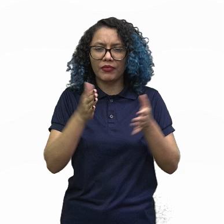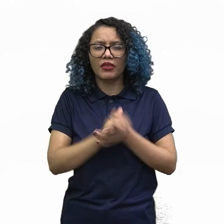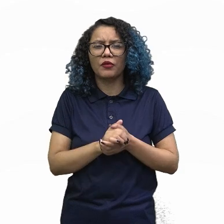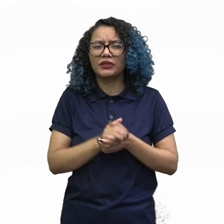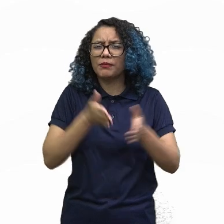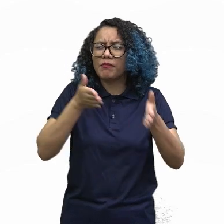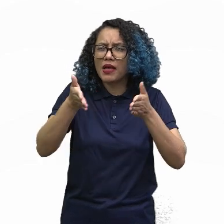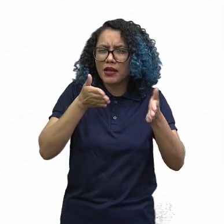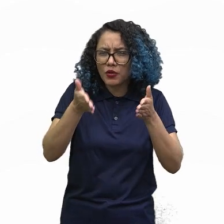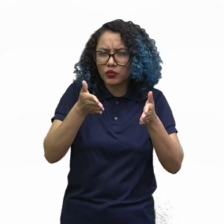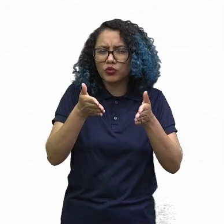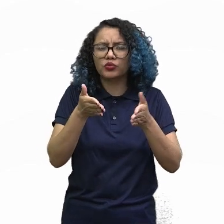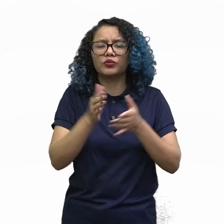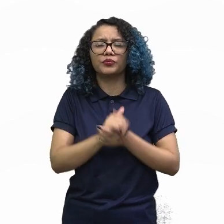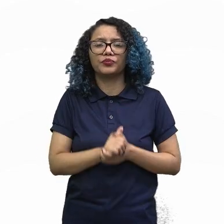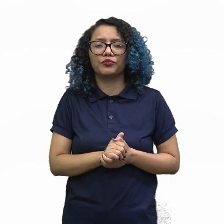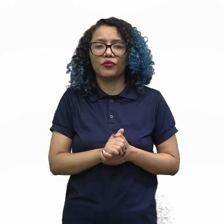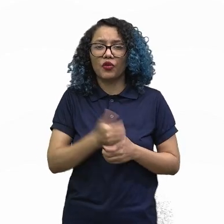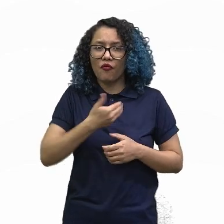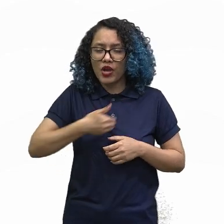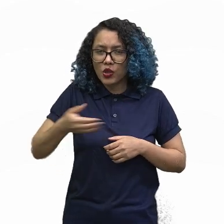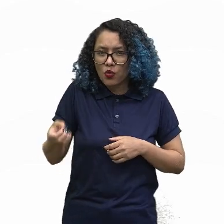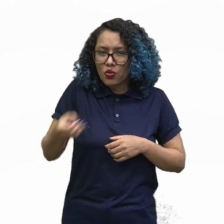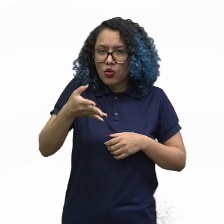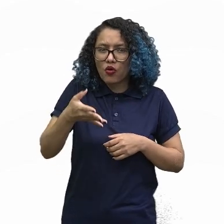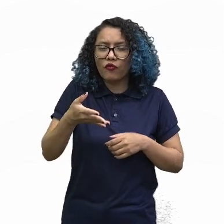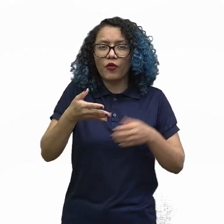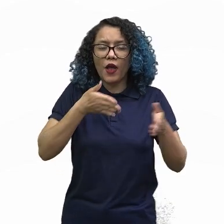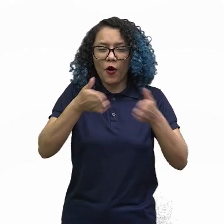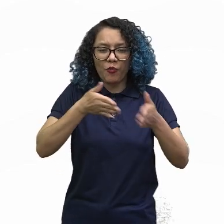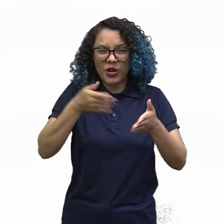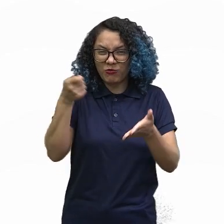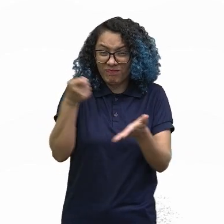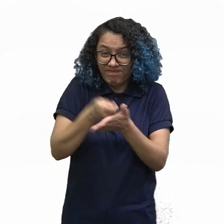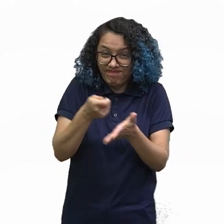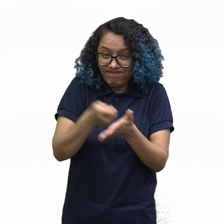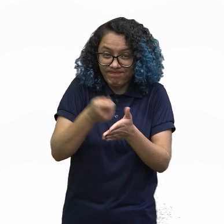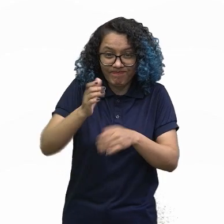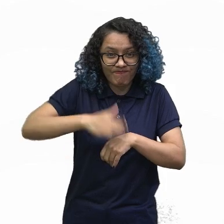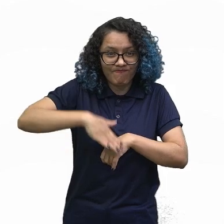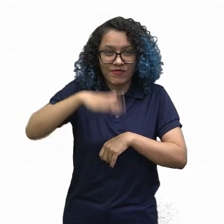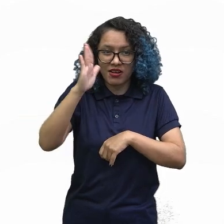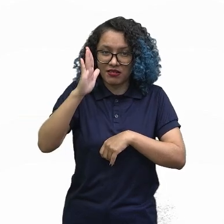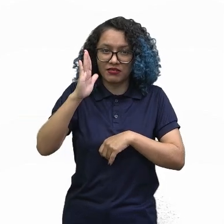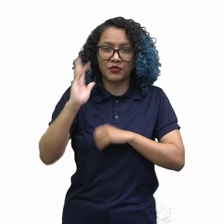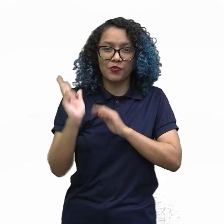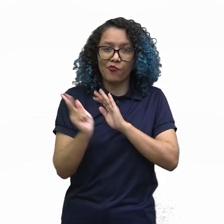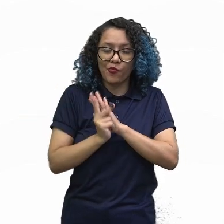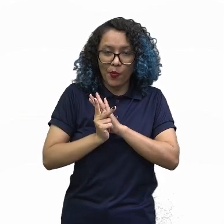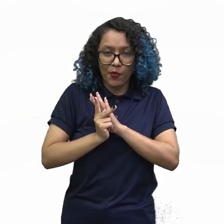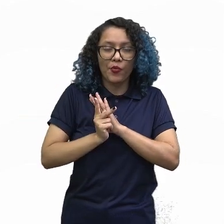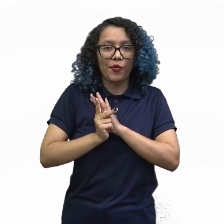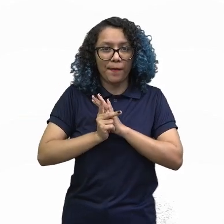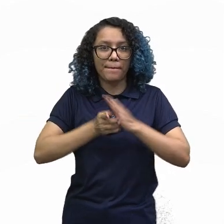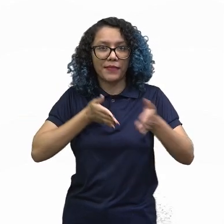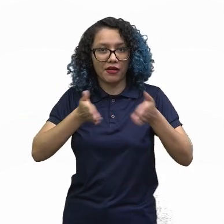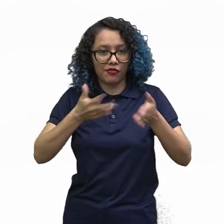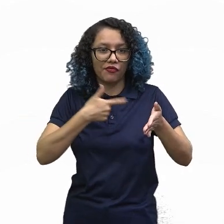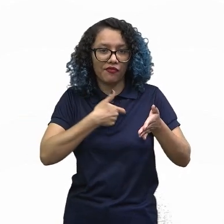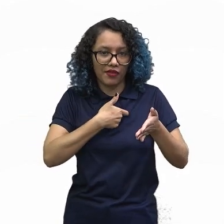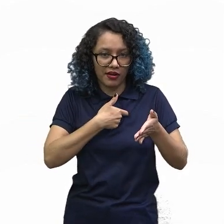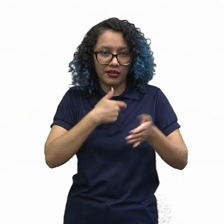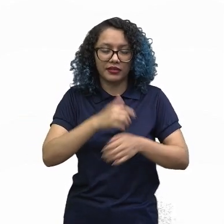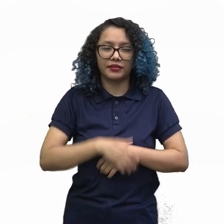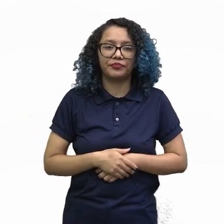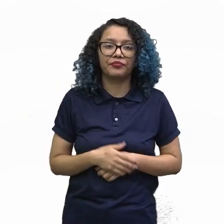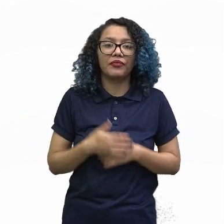vai ser o período mais rígido, tá, dessa chamada Era Vargas. O Estado Novo,